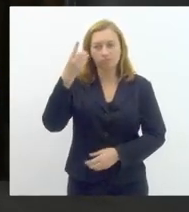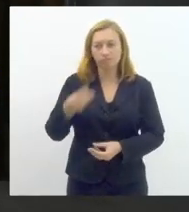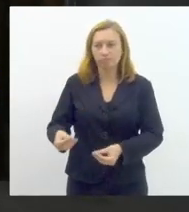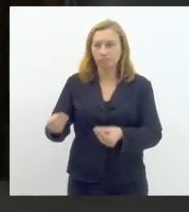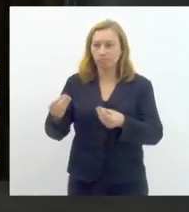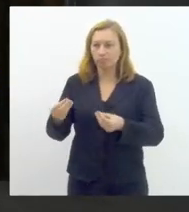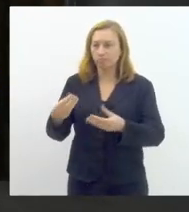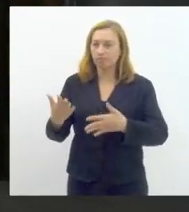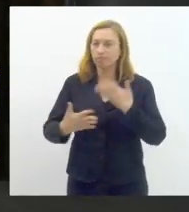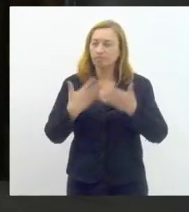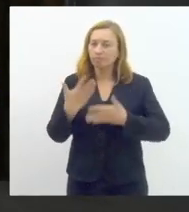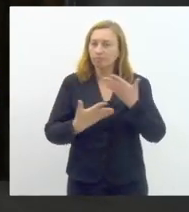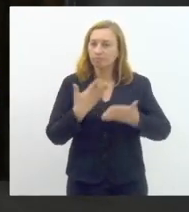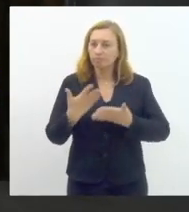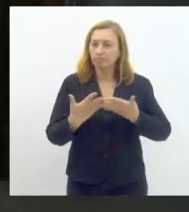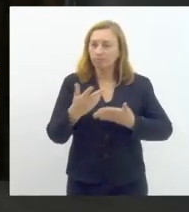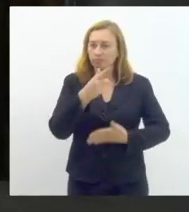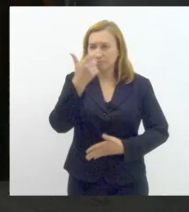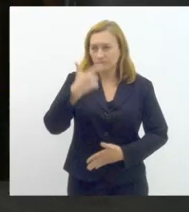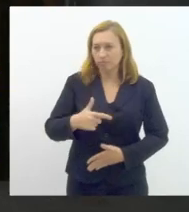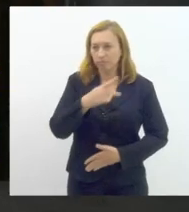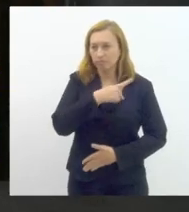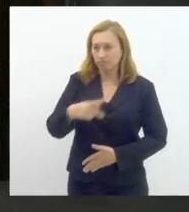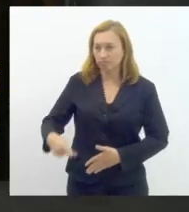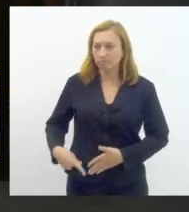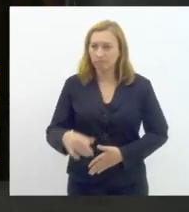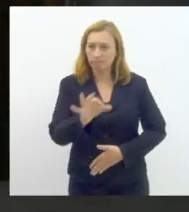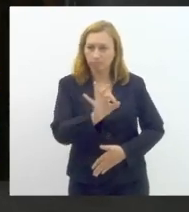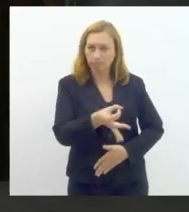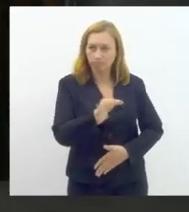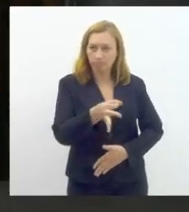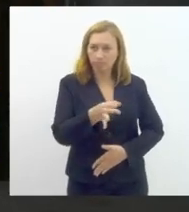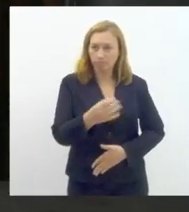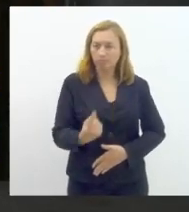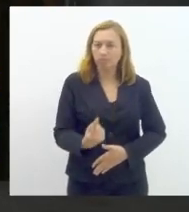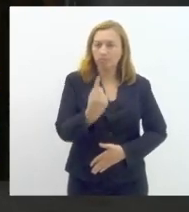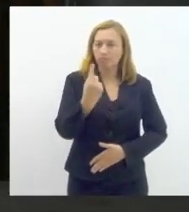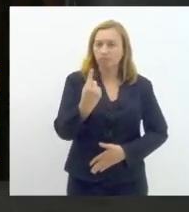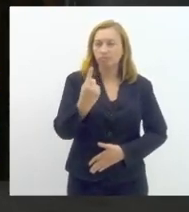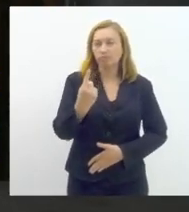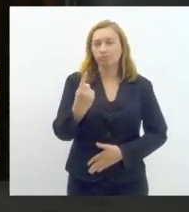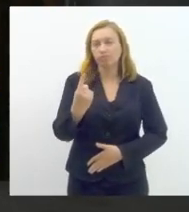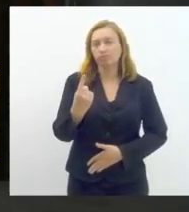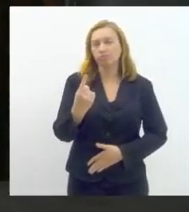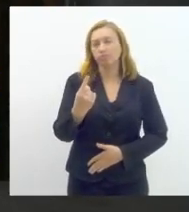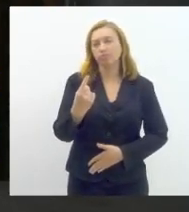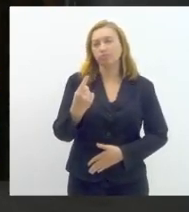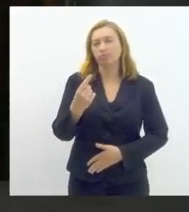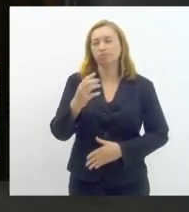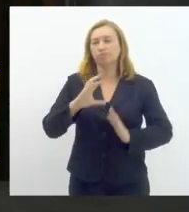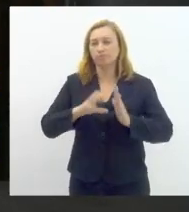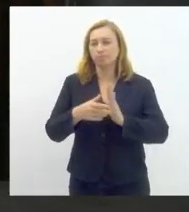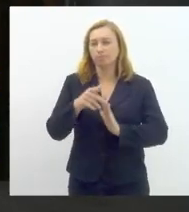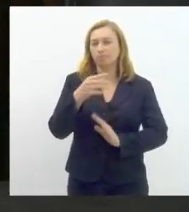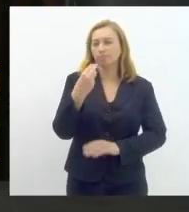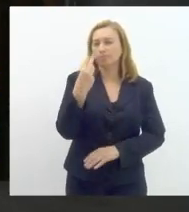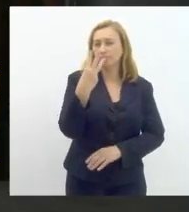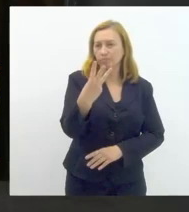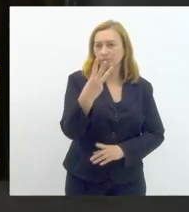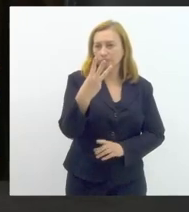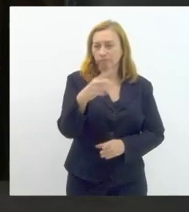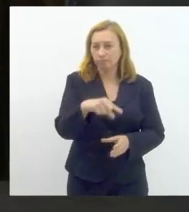honra de ser presidente efetivo. Né? Fui candidato único. Meu partido elegeu 3 parlamentares